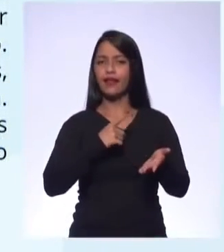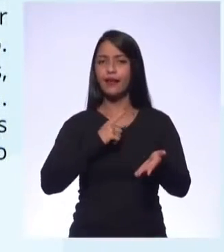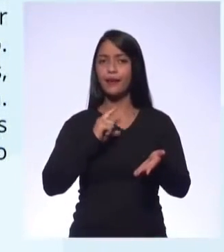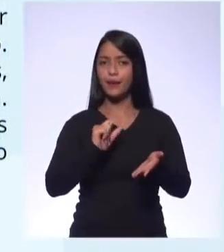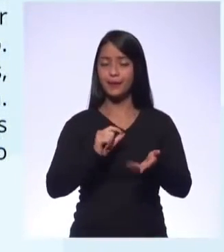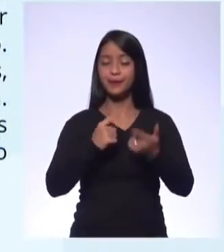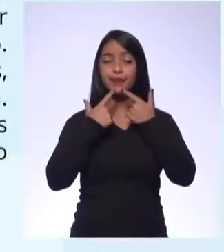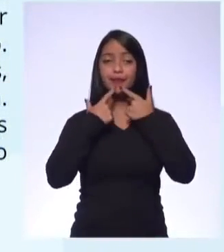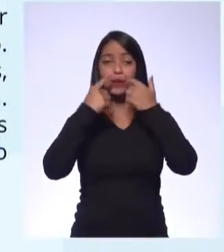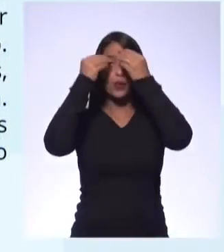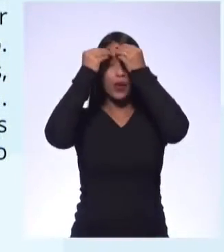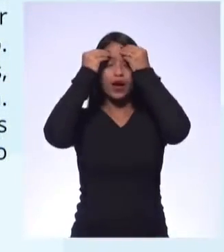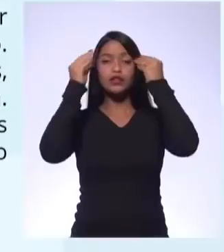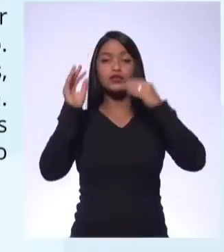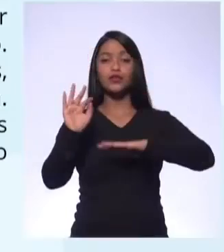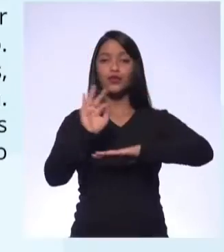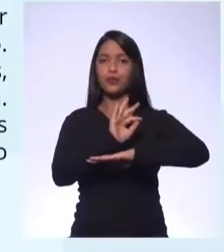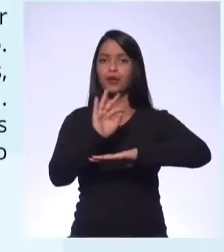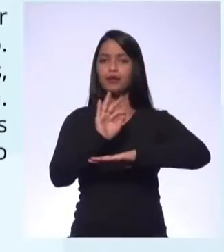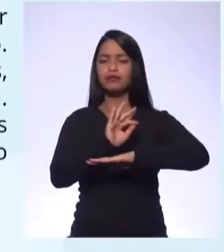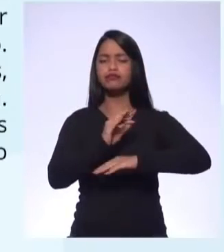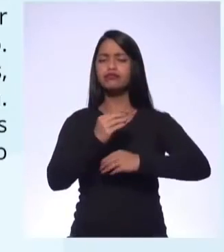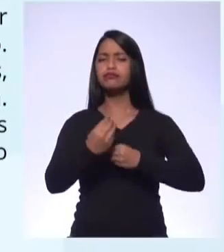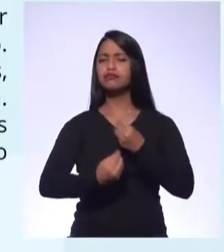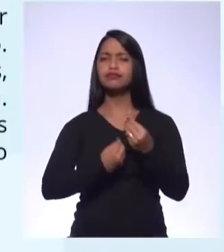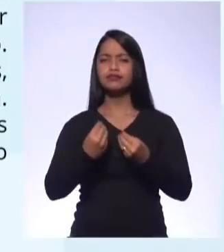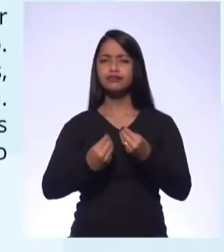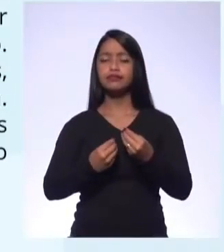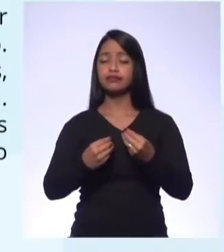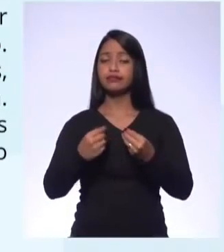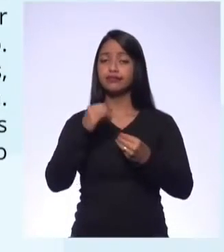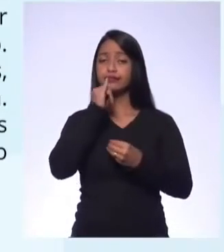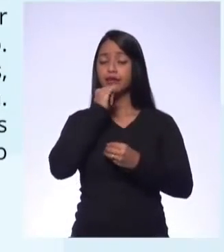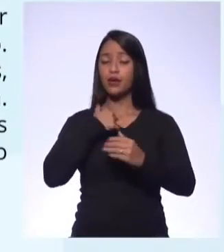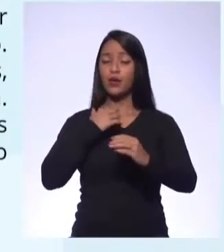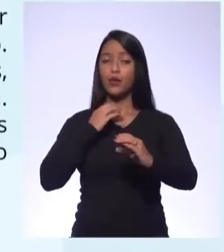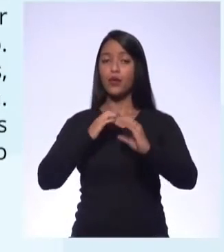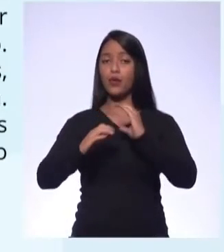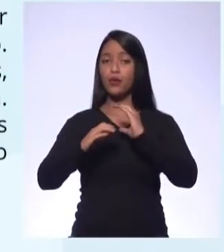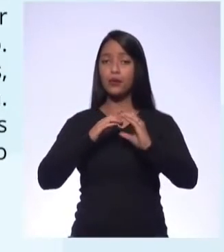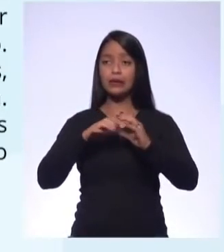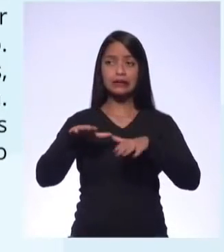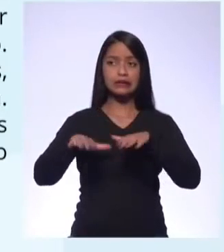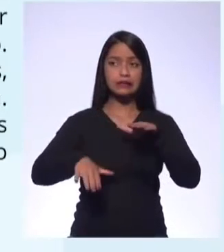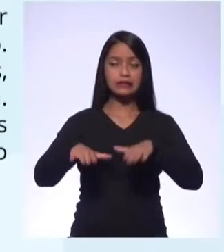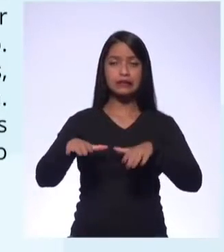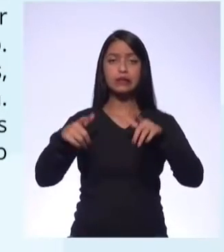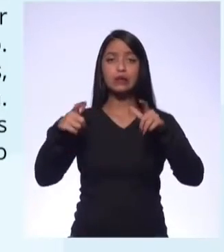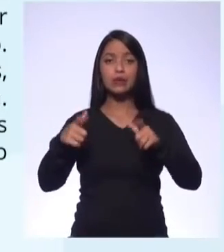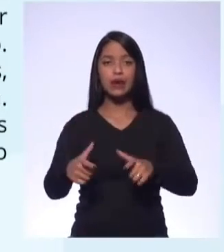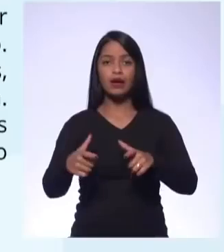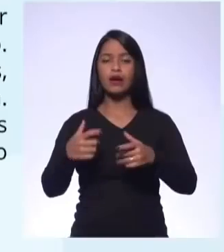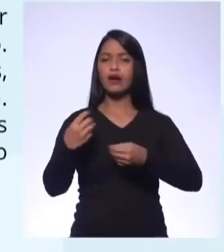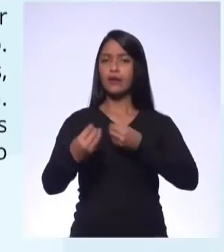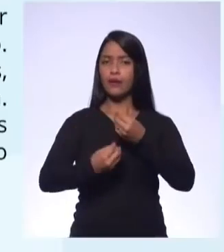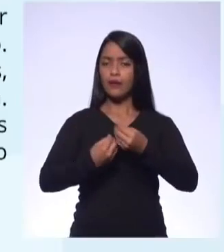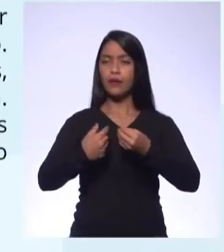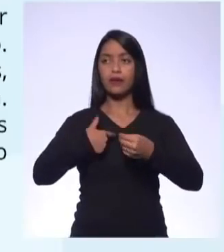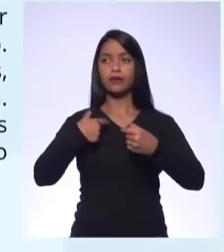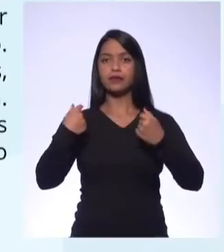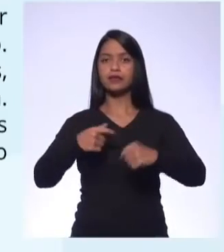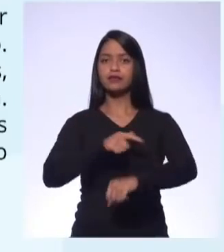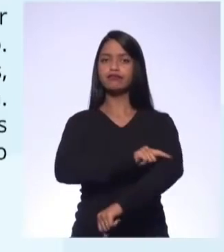linguagem formal é utilizada em situações comunicativas que demandam que formalização de acordo com a interação estabelecida e